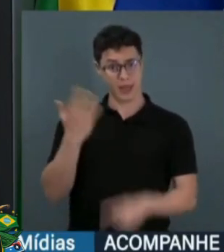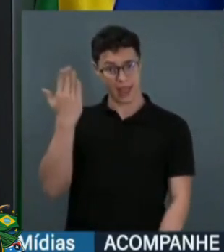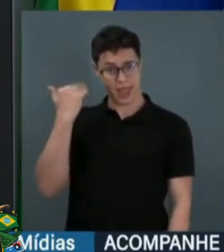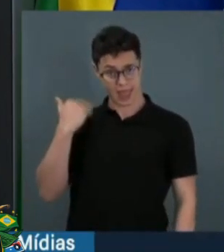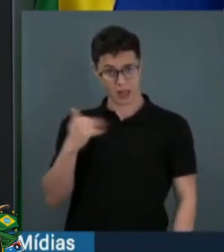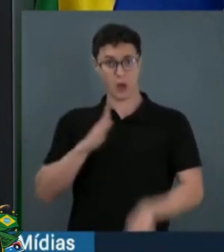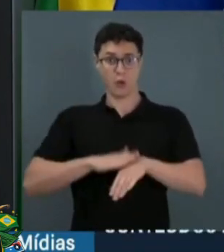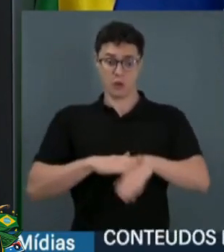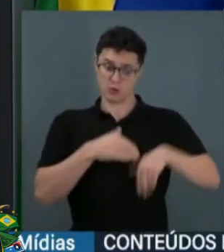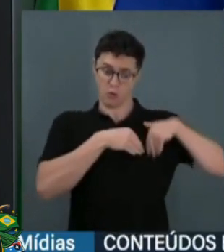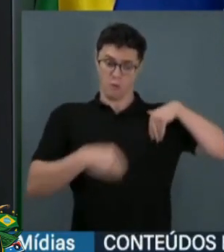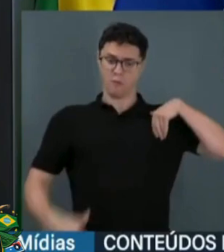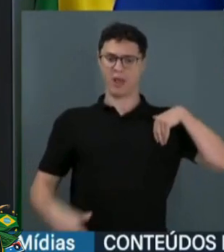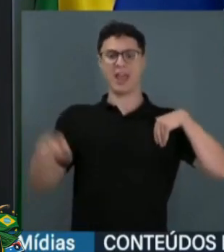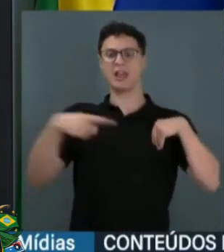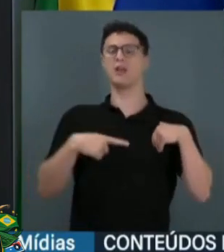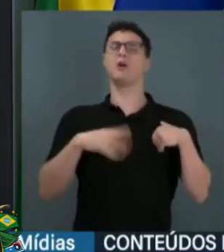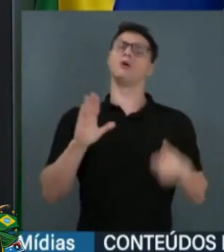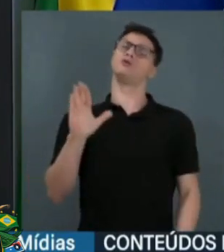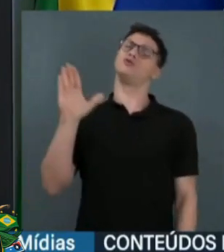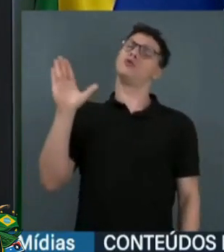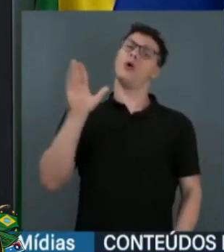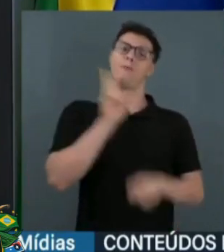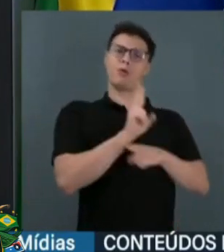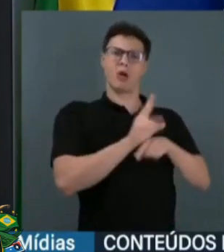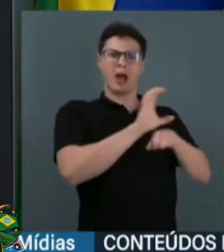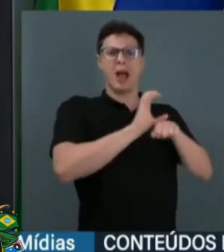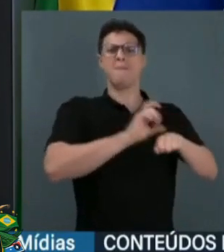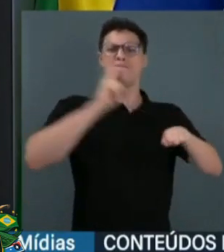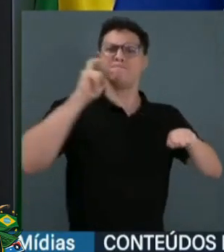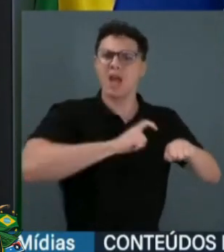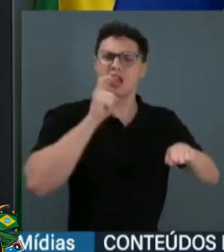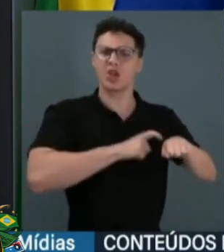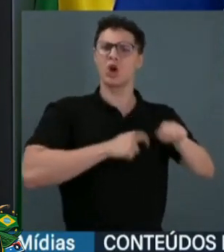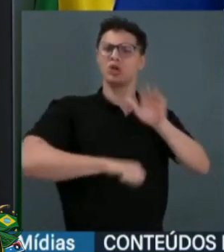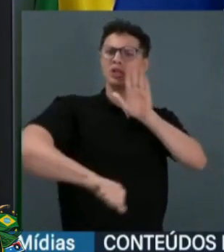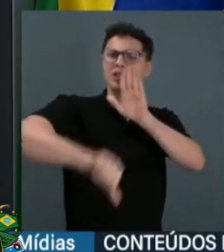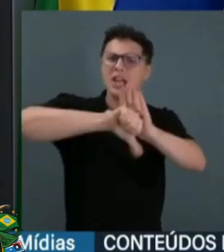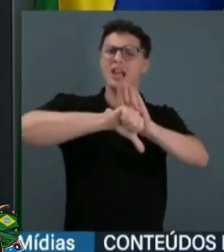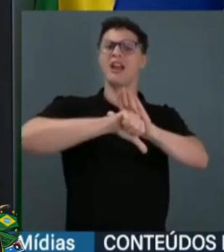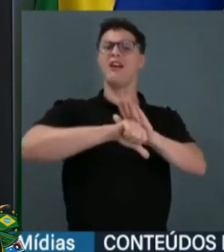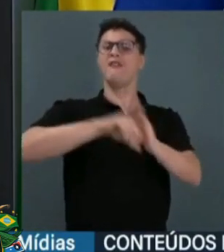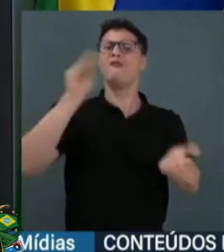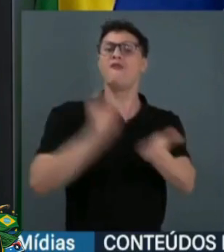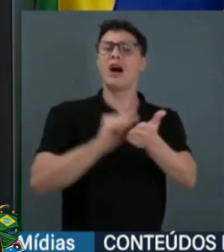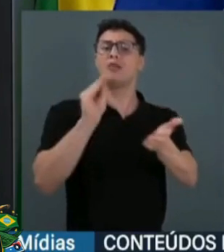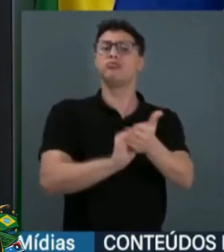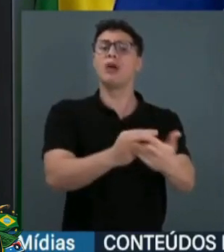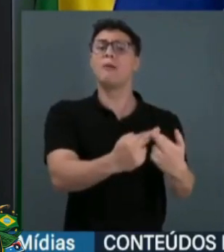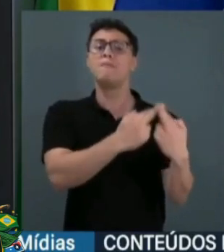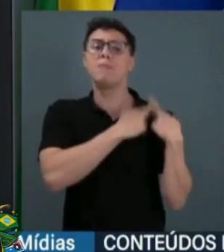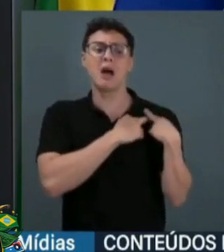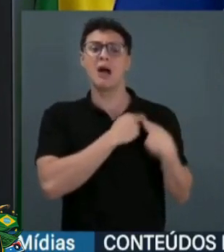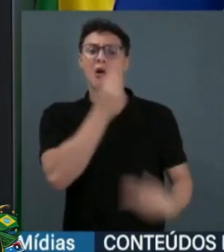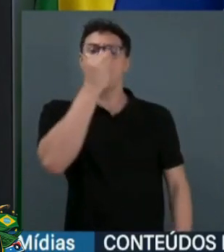Constituição. Mentiroso, criminoso, irresponsável com o